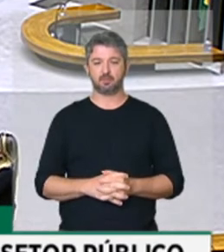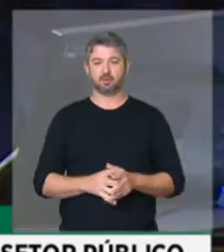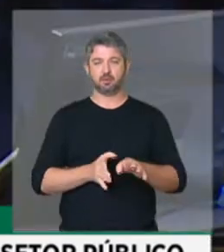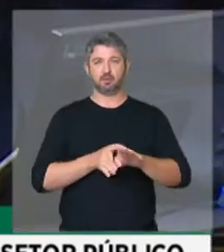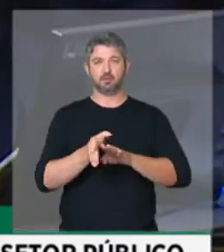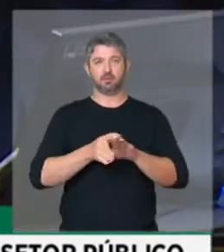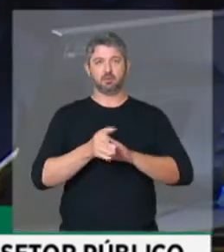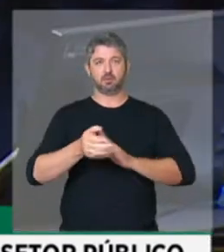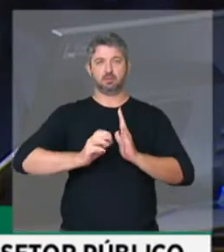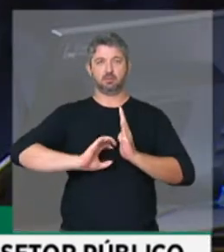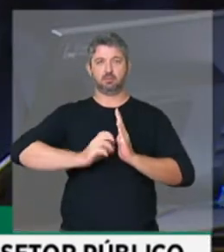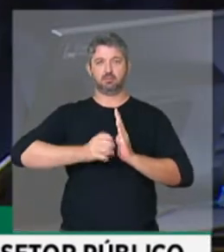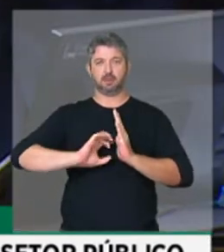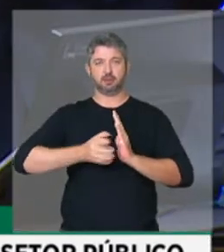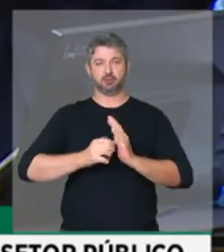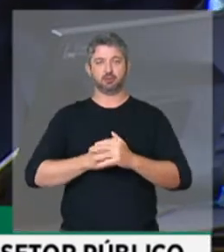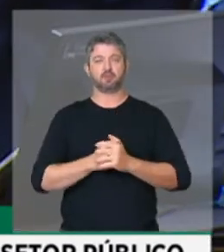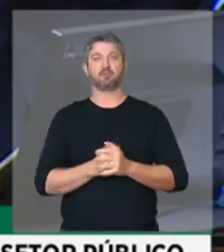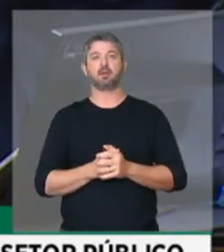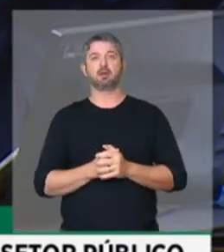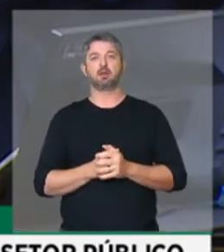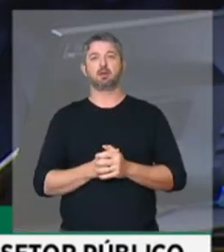Orientação de bancada.